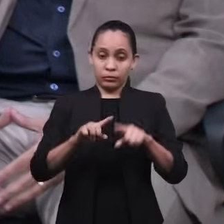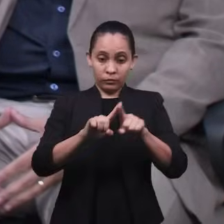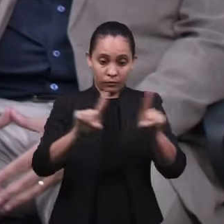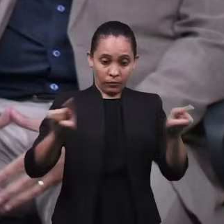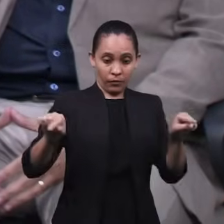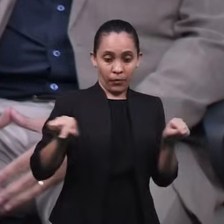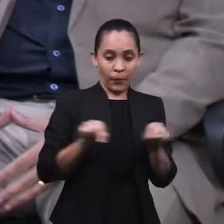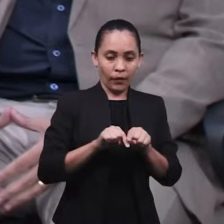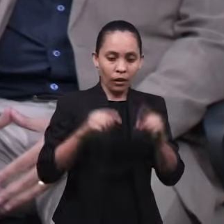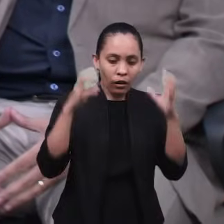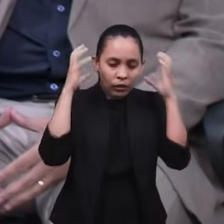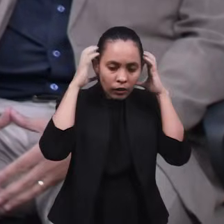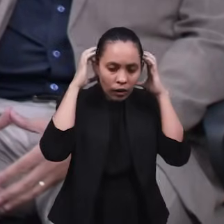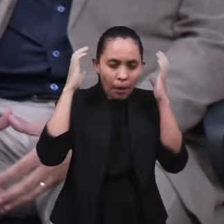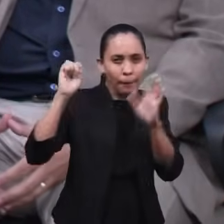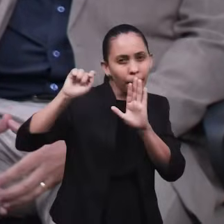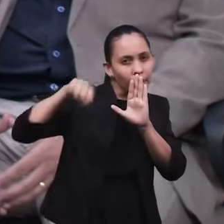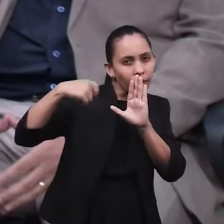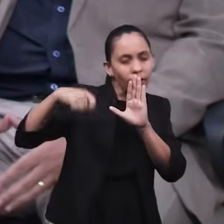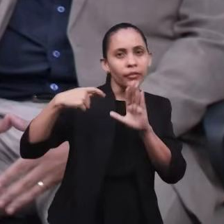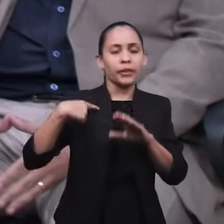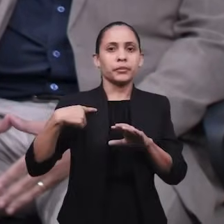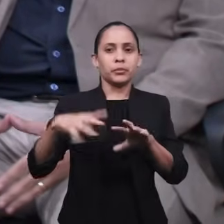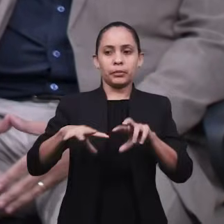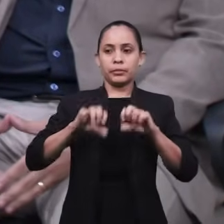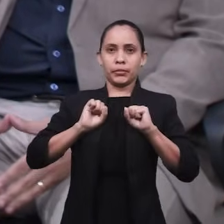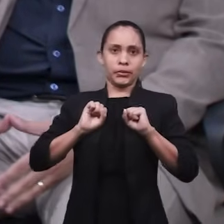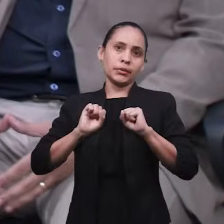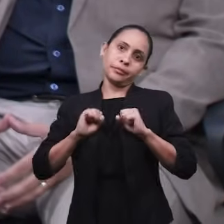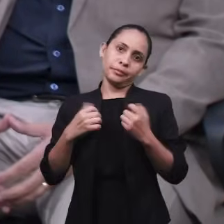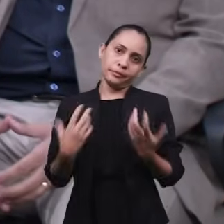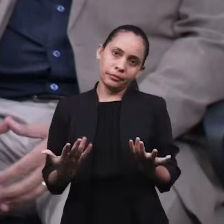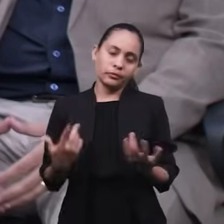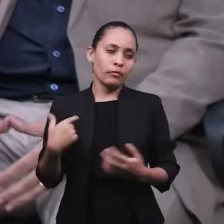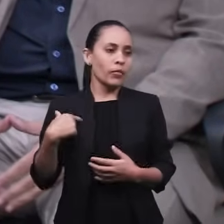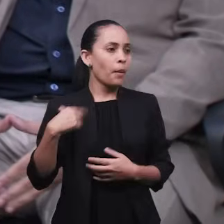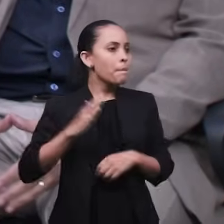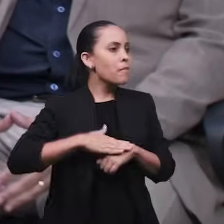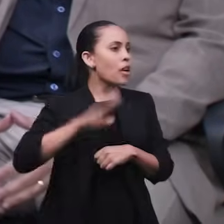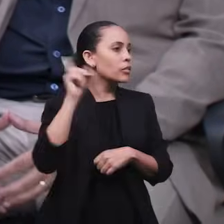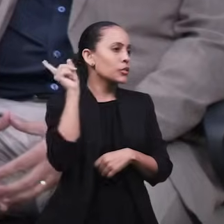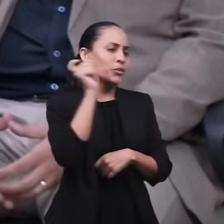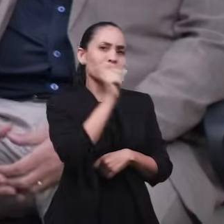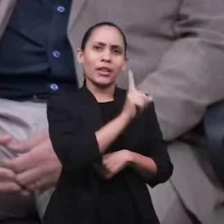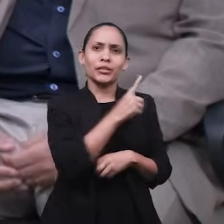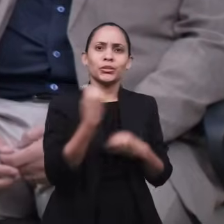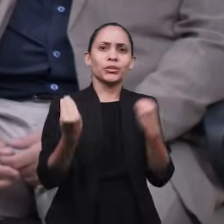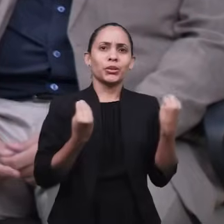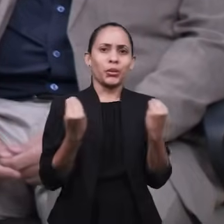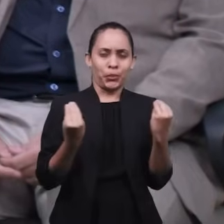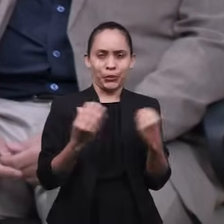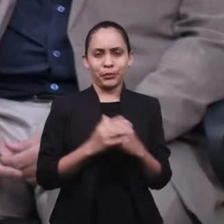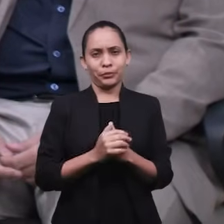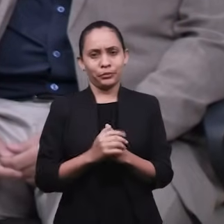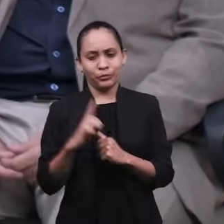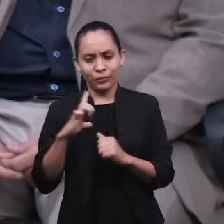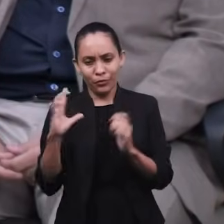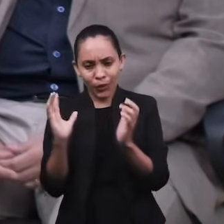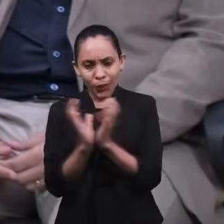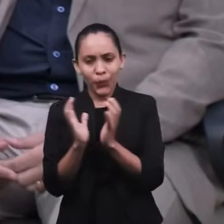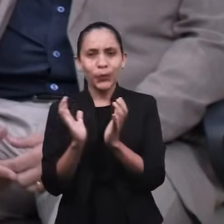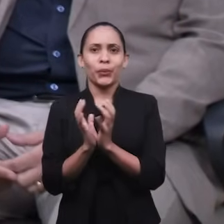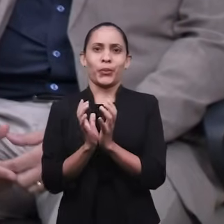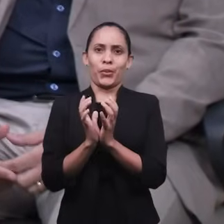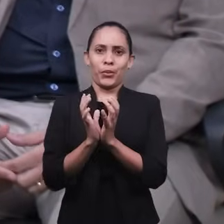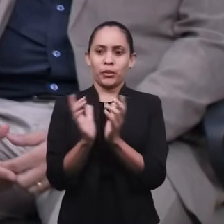não se contaminasse. Sim, a maior dificuldade era a quantidade, né? O grupo tinha que